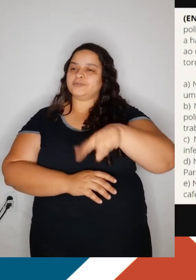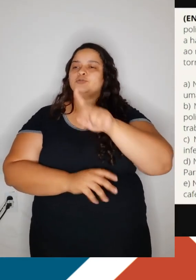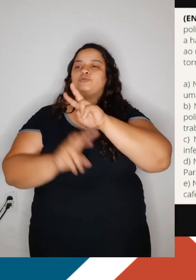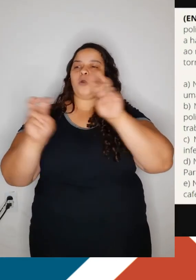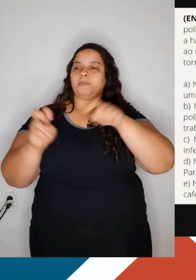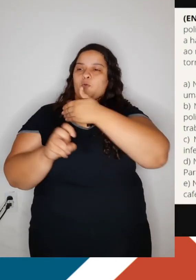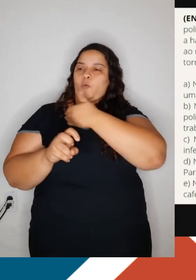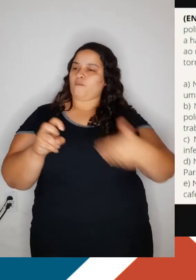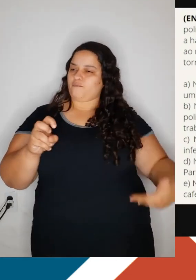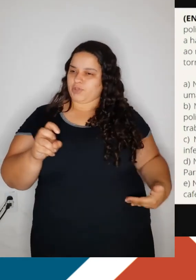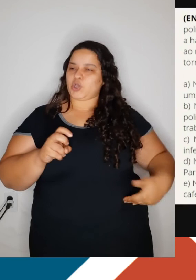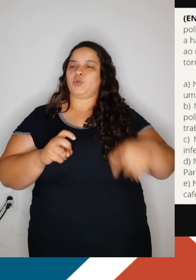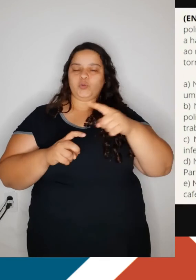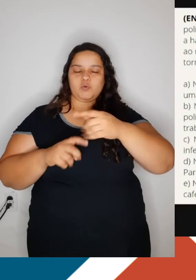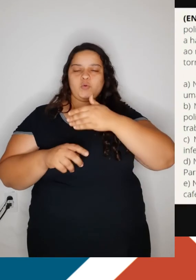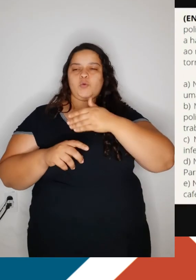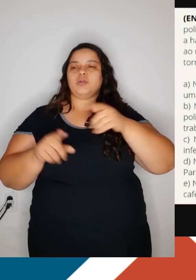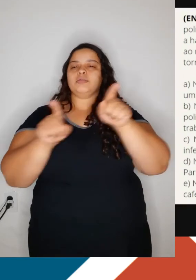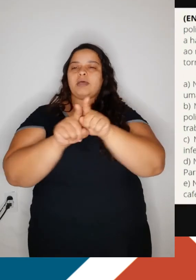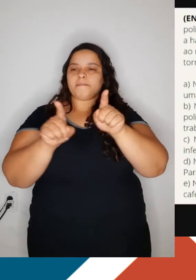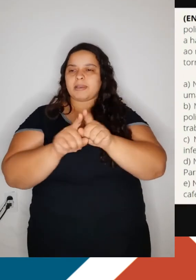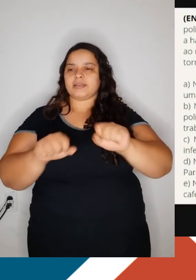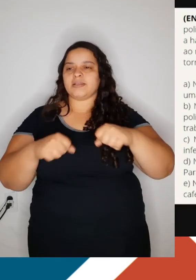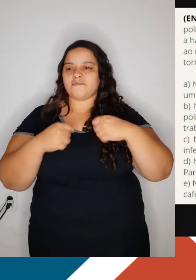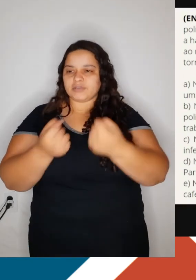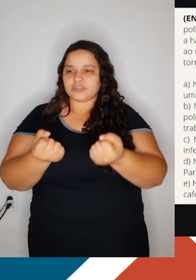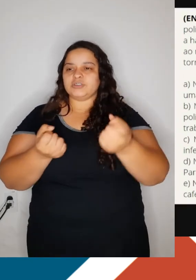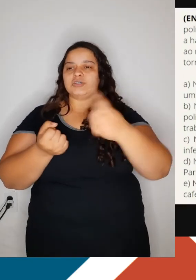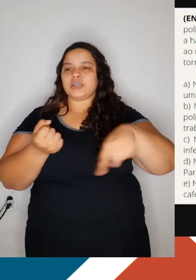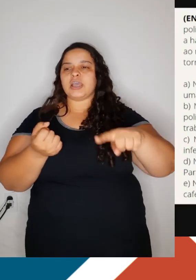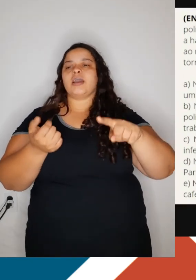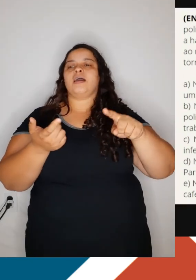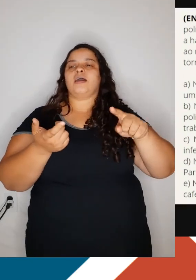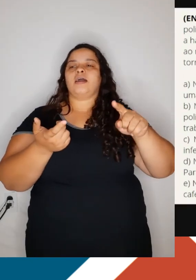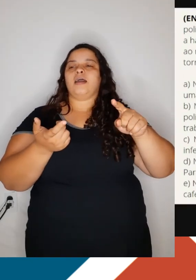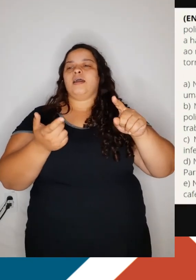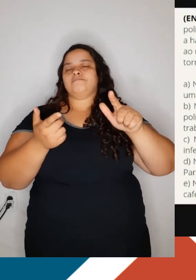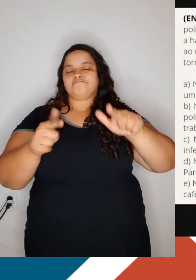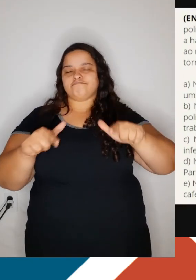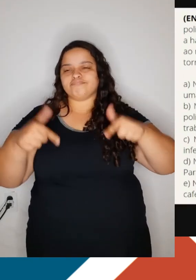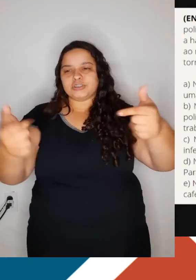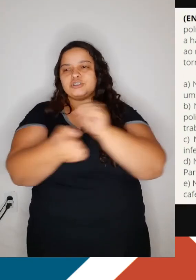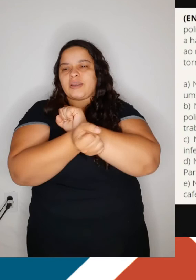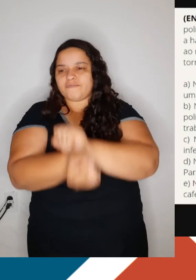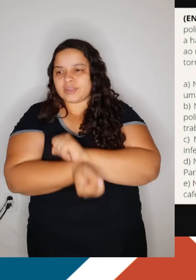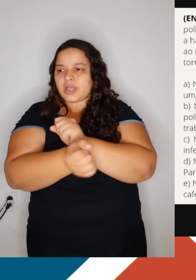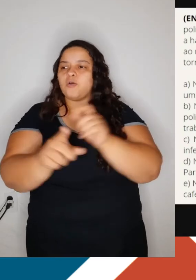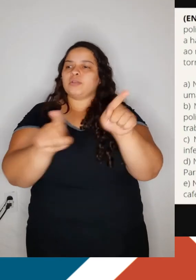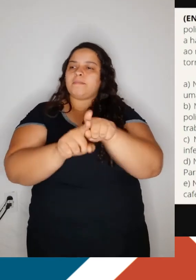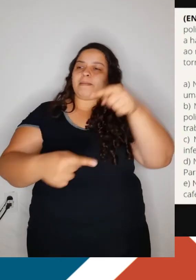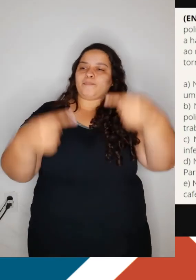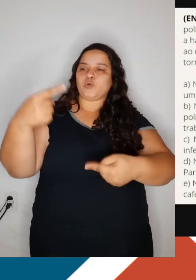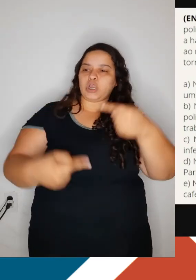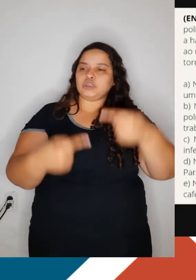entre a aristocracia tradicional, que defendia a escravidão e os privilégios políticos, e os cafeicultores, que lutavam pela